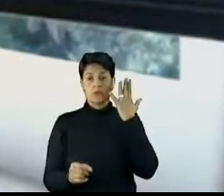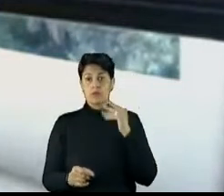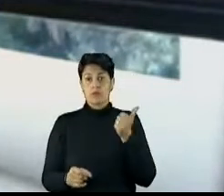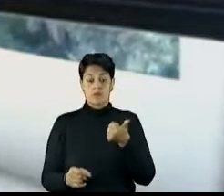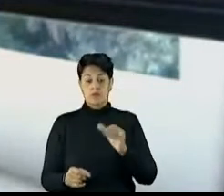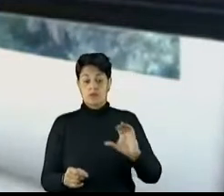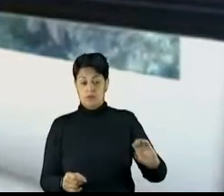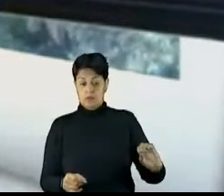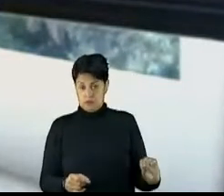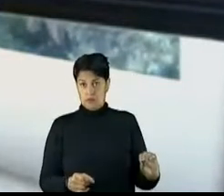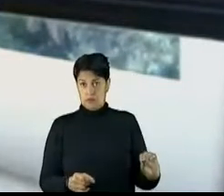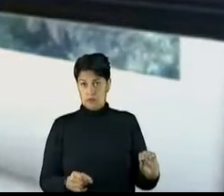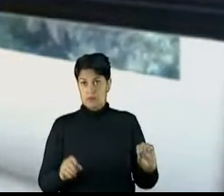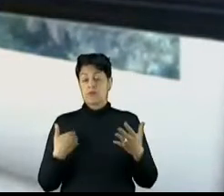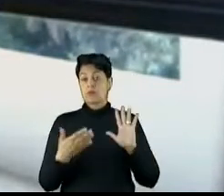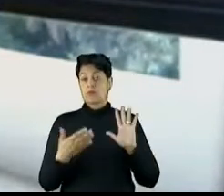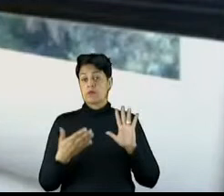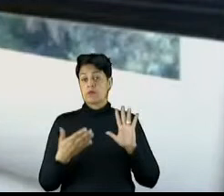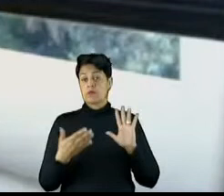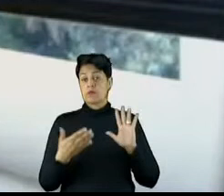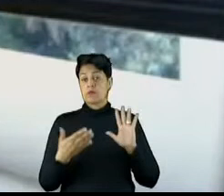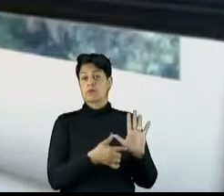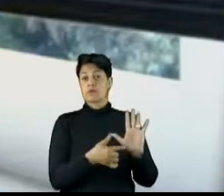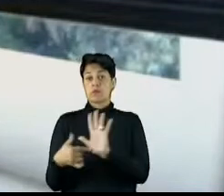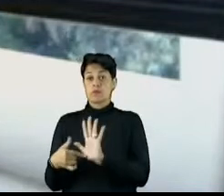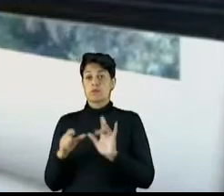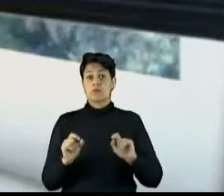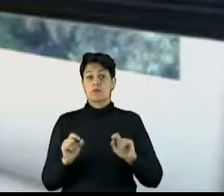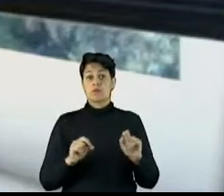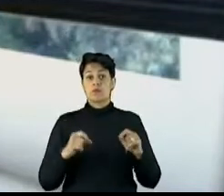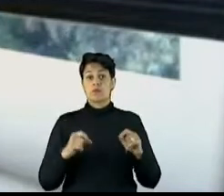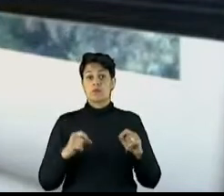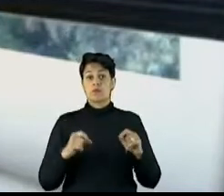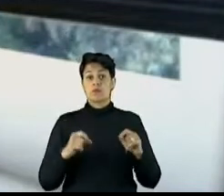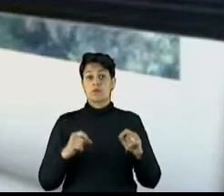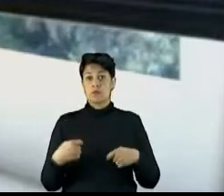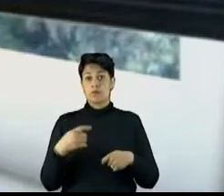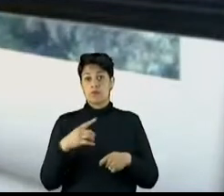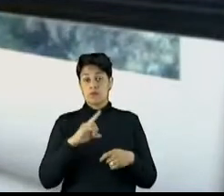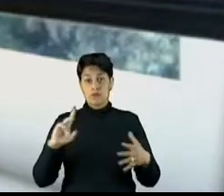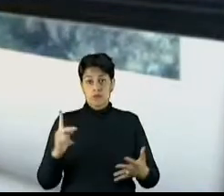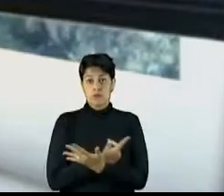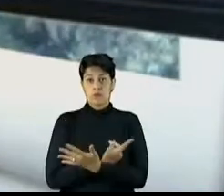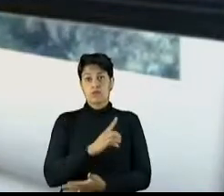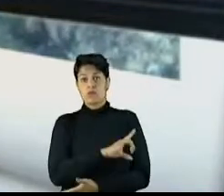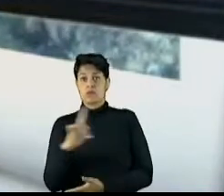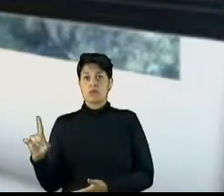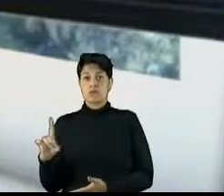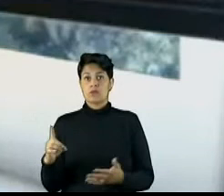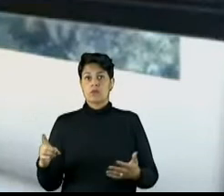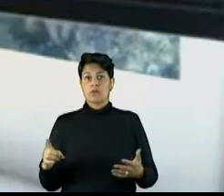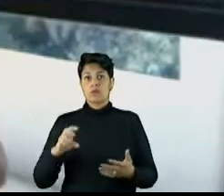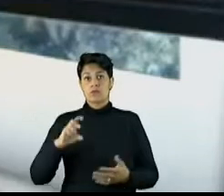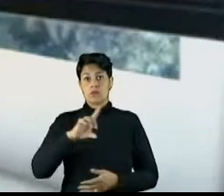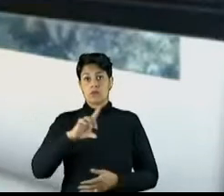desestatização. É evidente que o prazo que é estabelecido na instrução normativa é um prazo que não